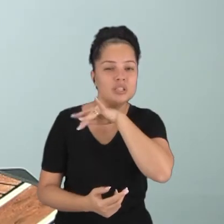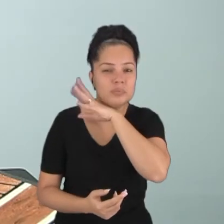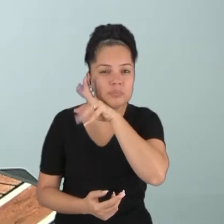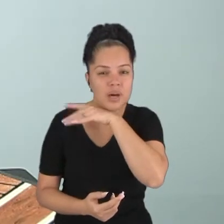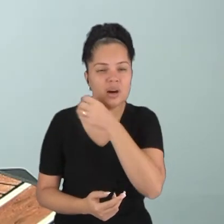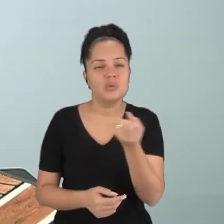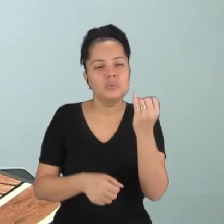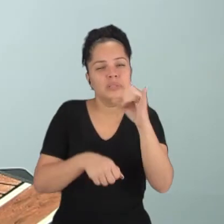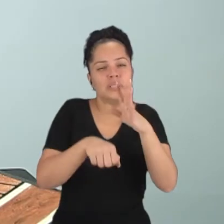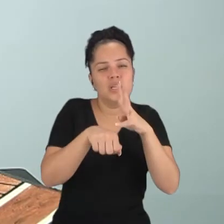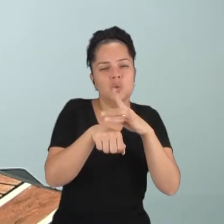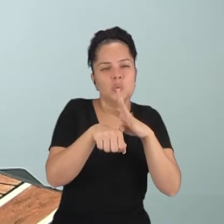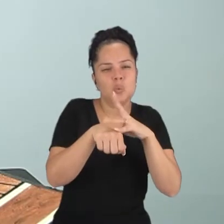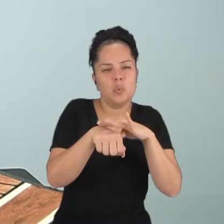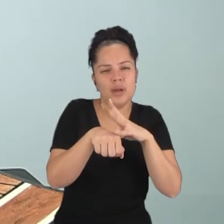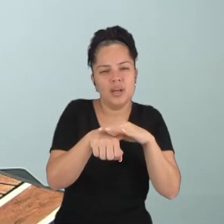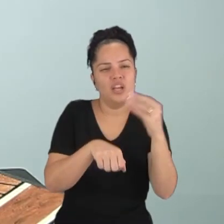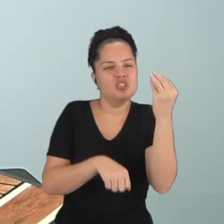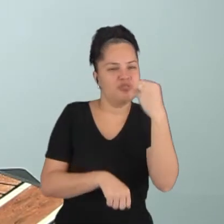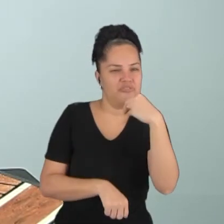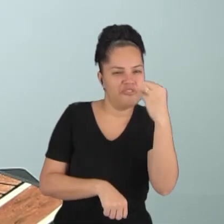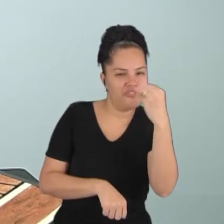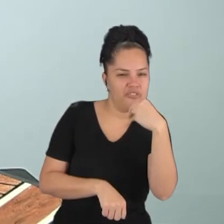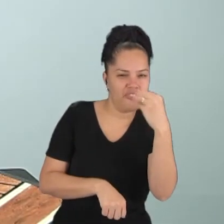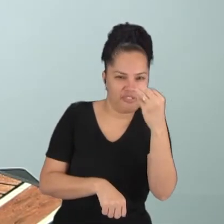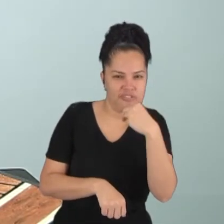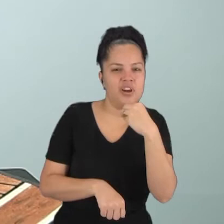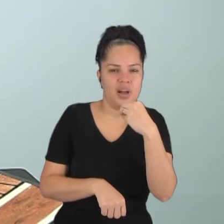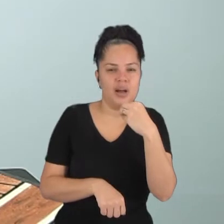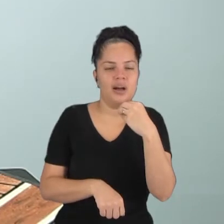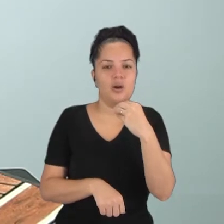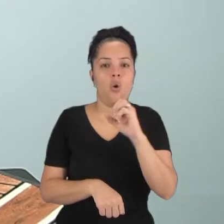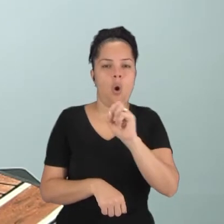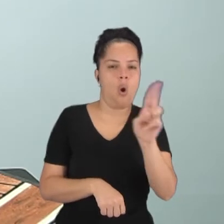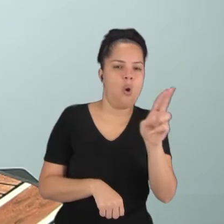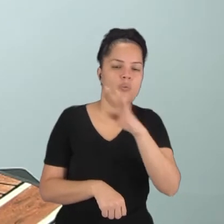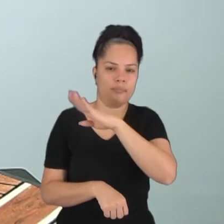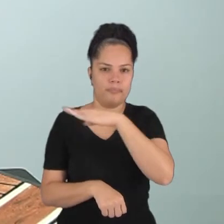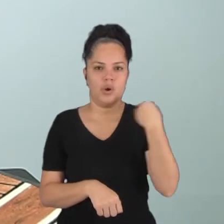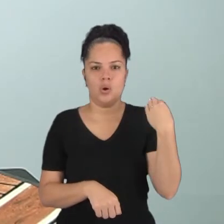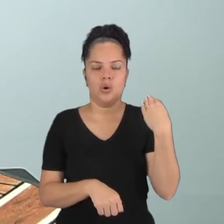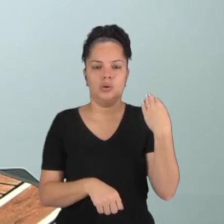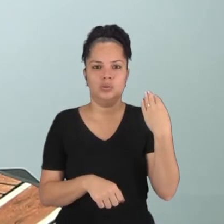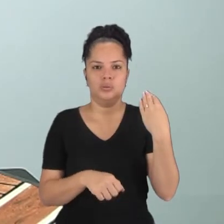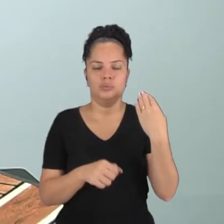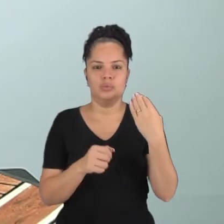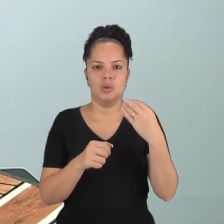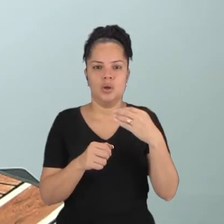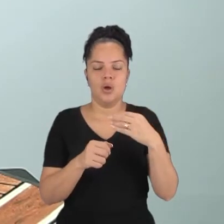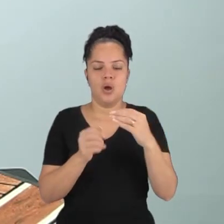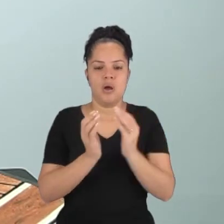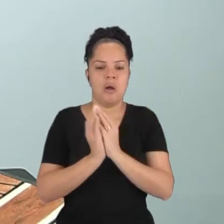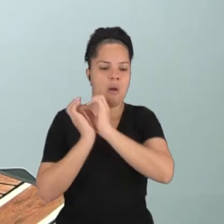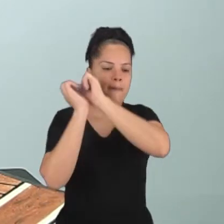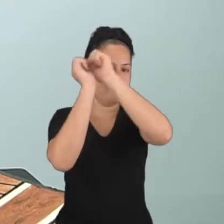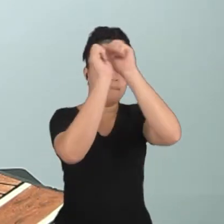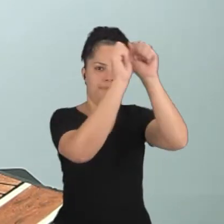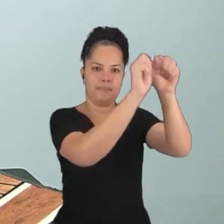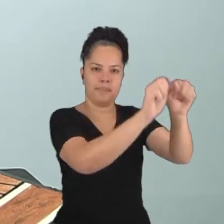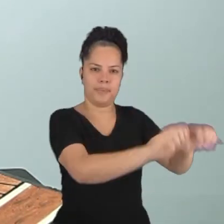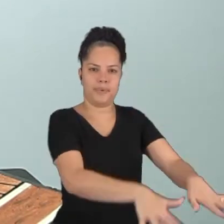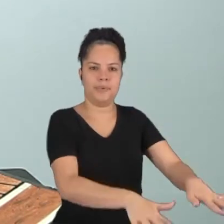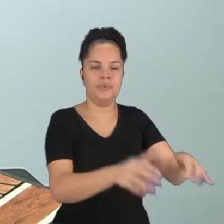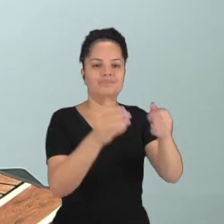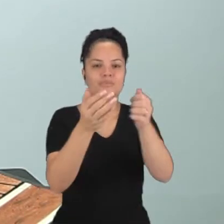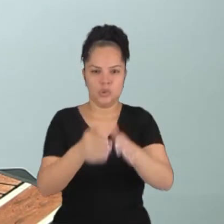ainda, né, já assim bem doente, bem ruim, eram jogados porque o barco, né, os